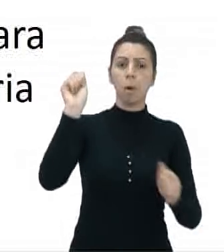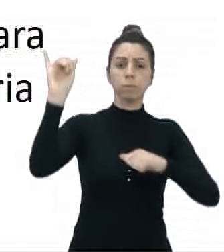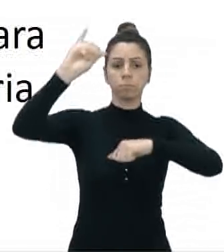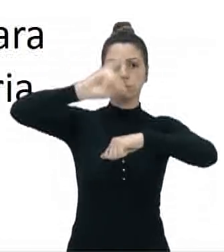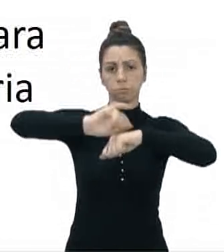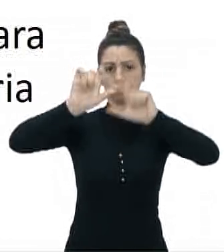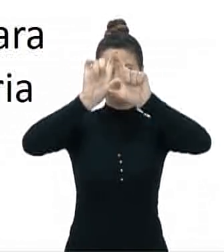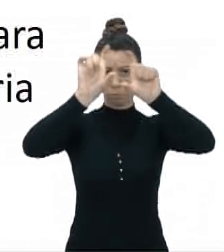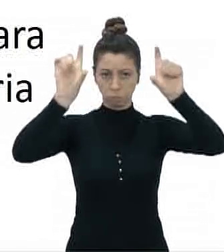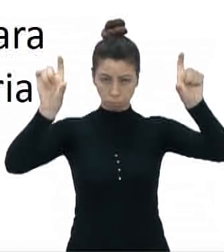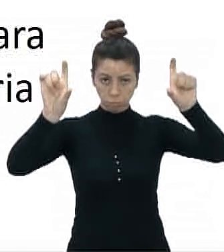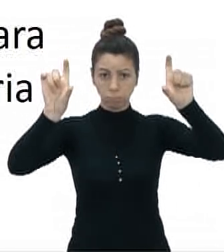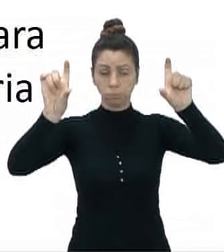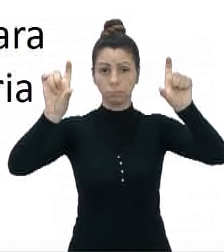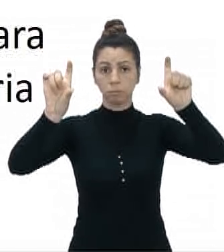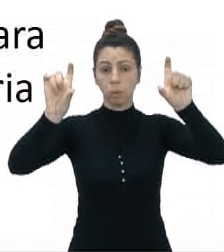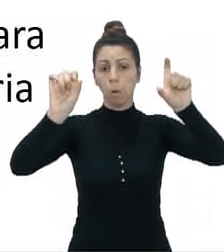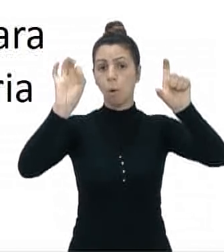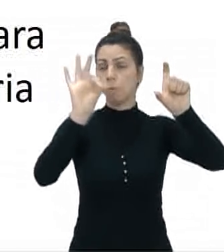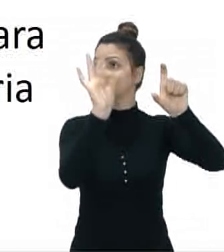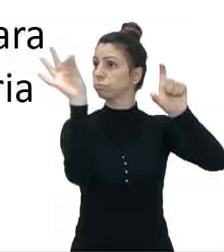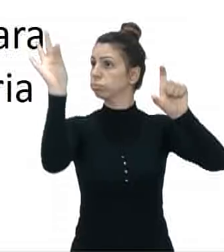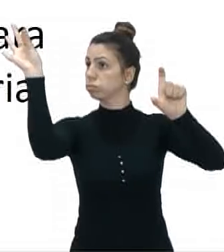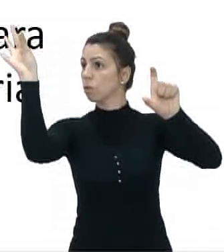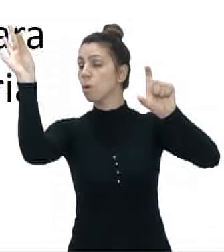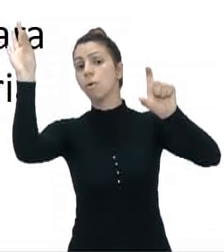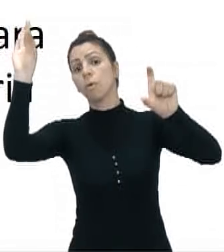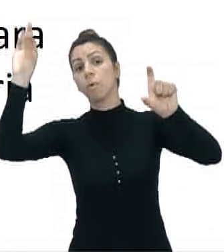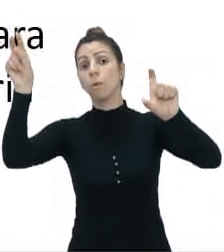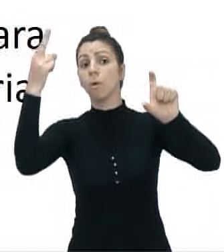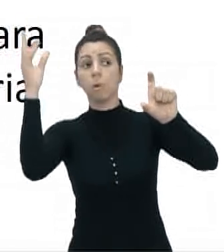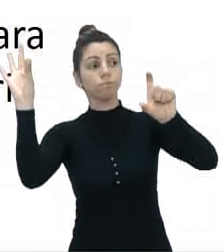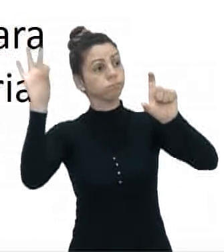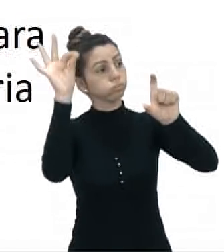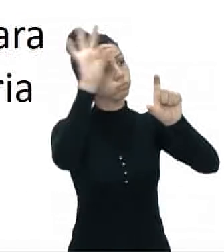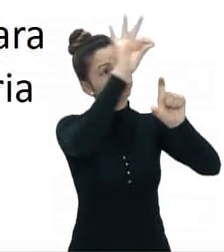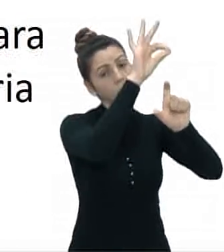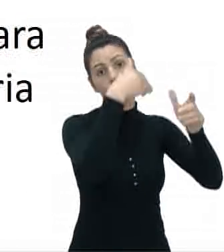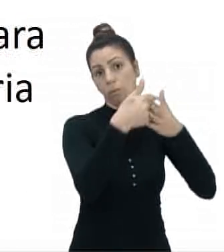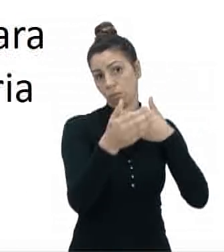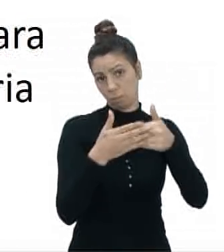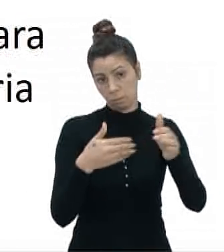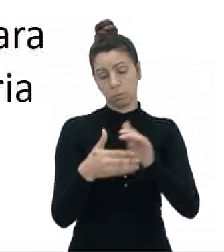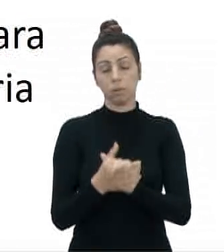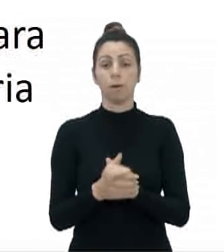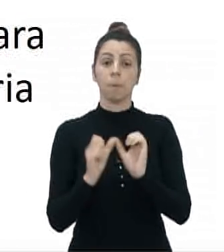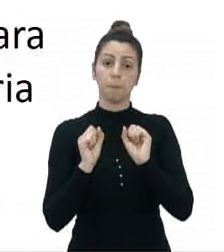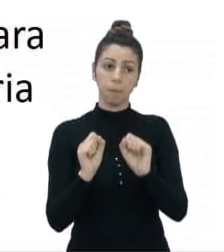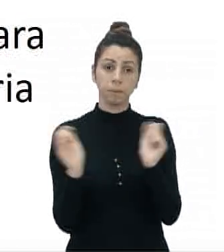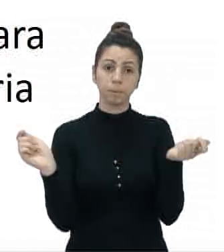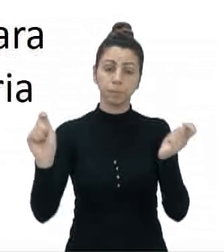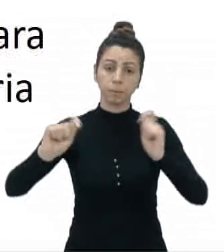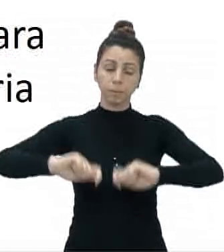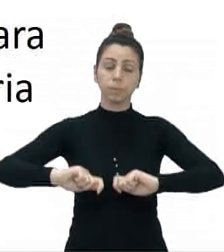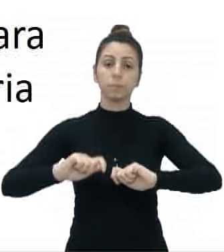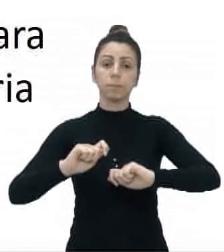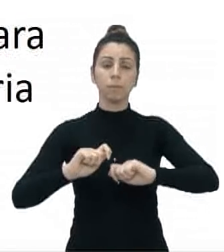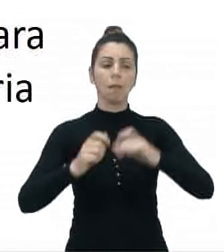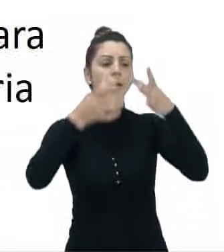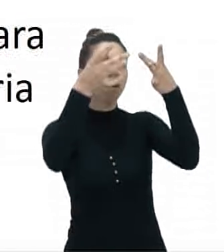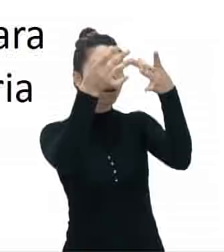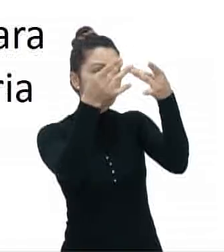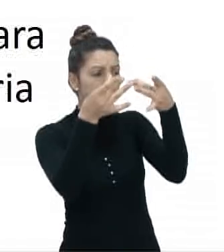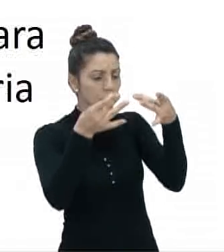do teto, para uma das laterais ou para qualquer posição. Se ele precisasse